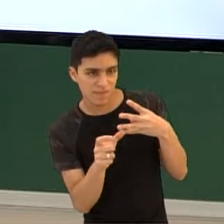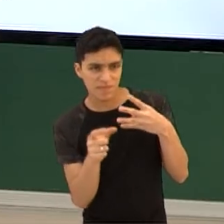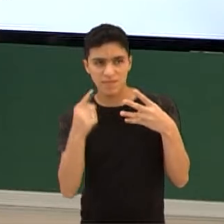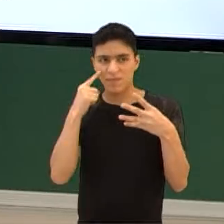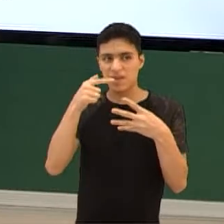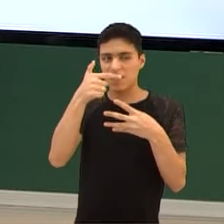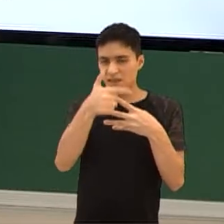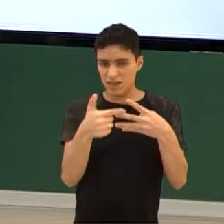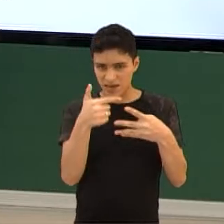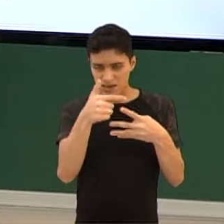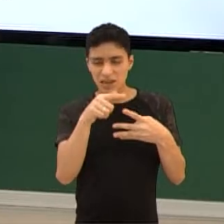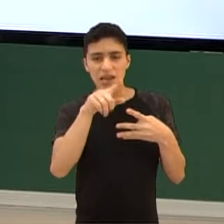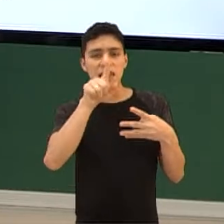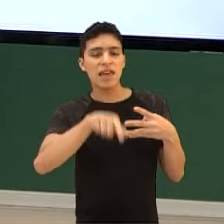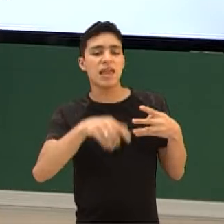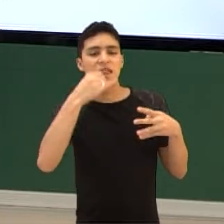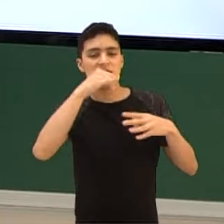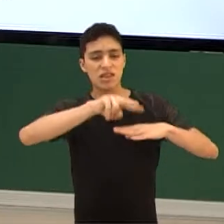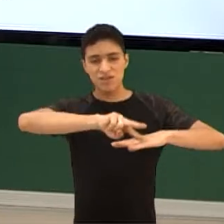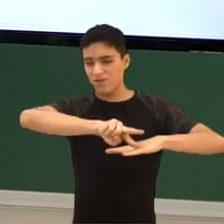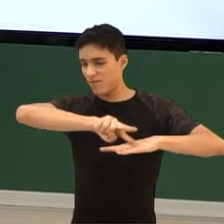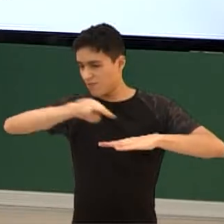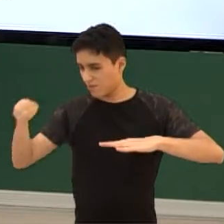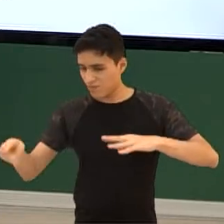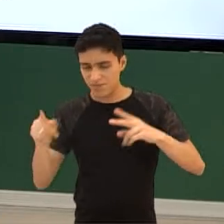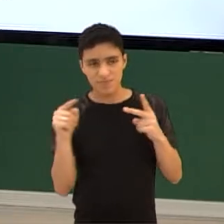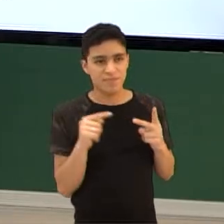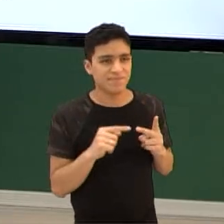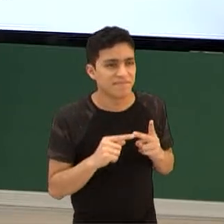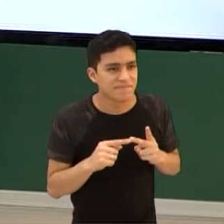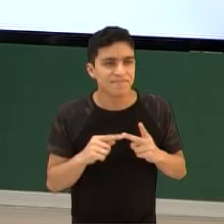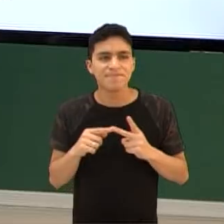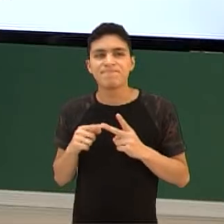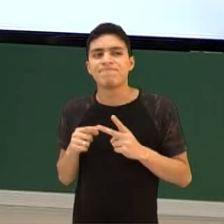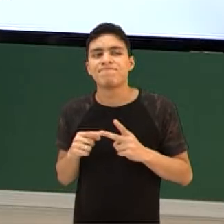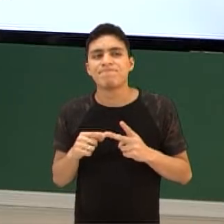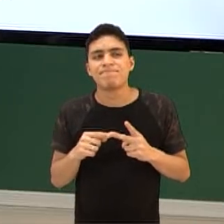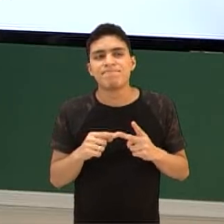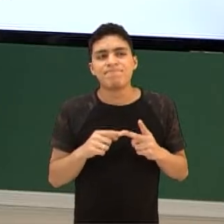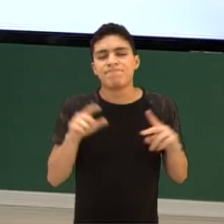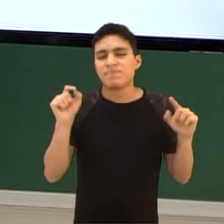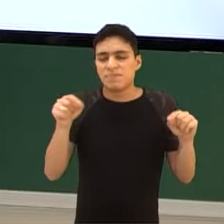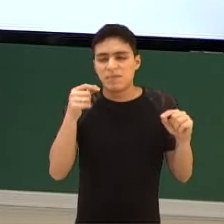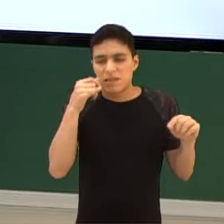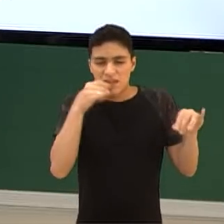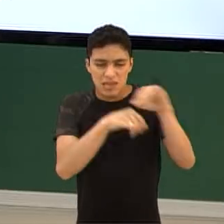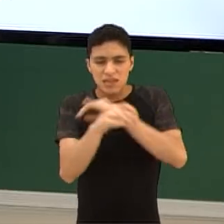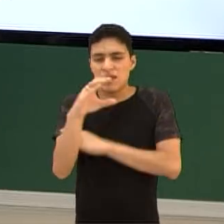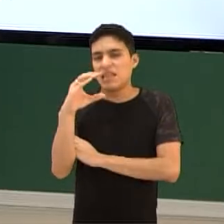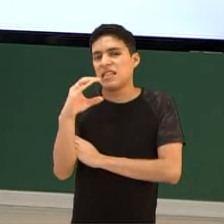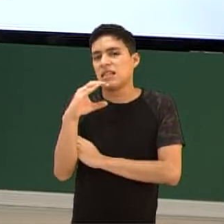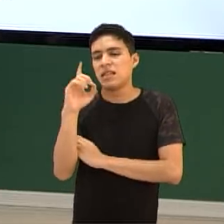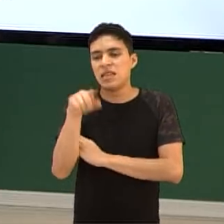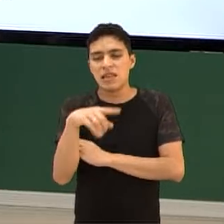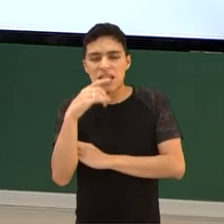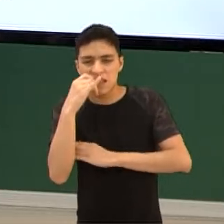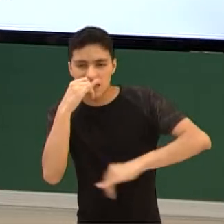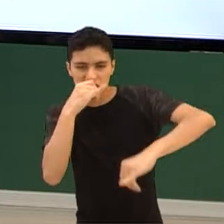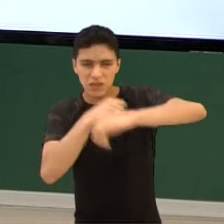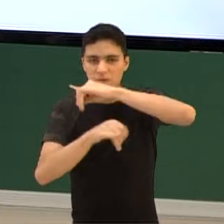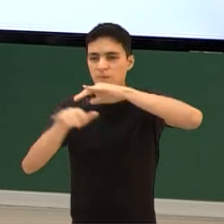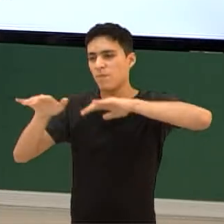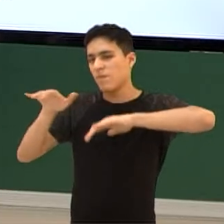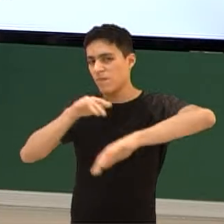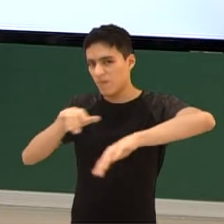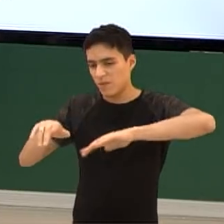Vejam, trabalho é energia transferida, enquanto que a parte de energia cinética é a energia do movimento, a energia